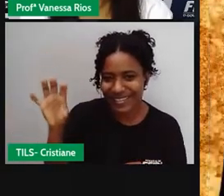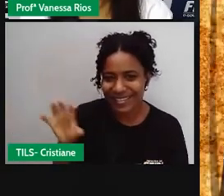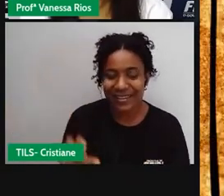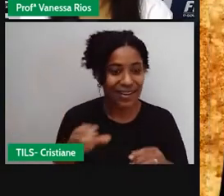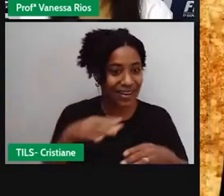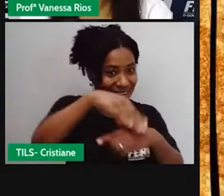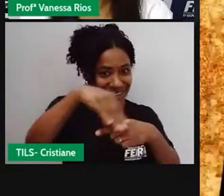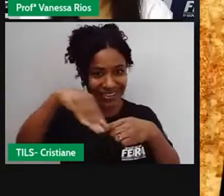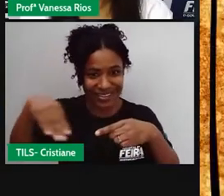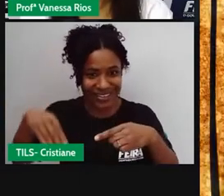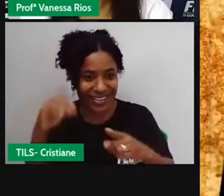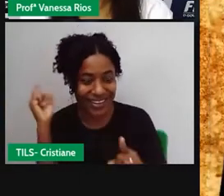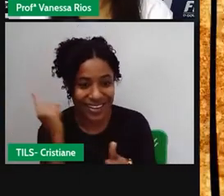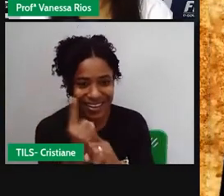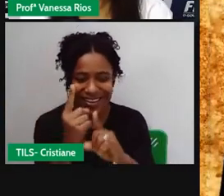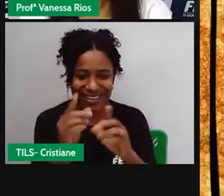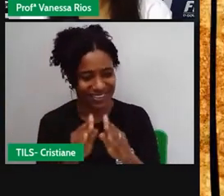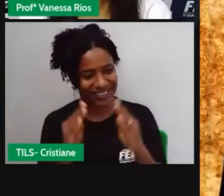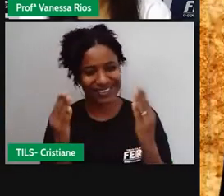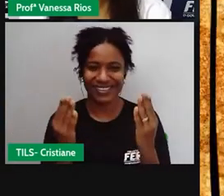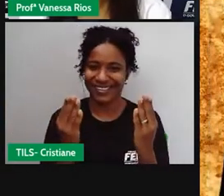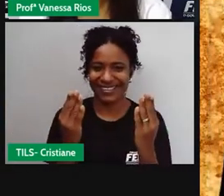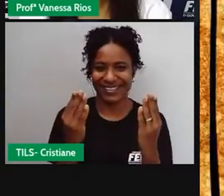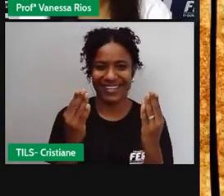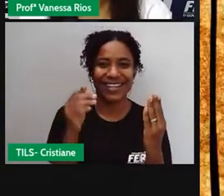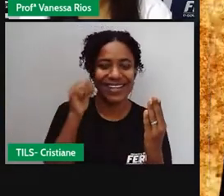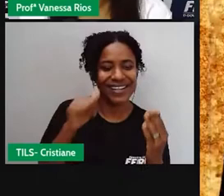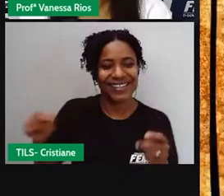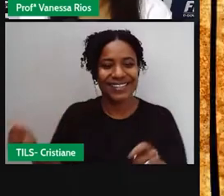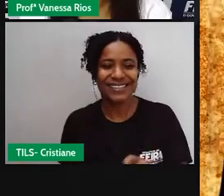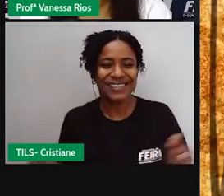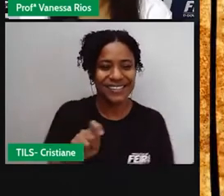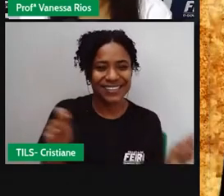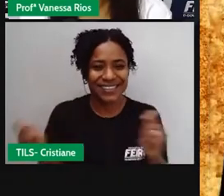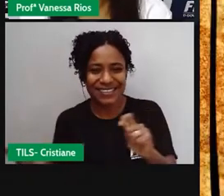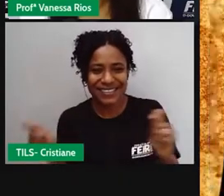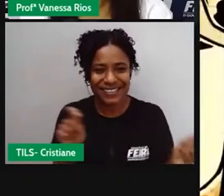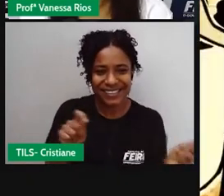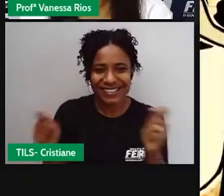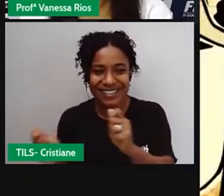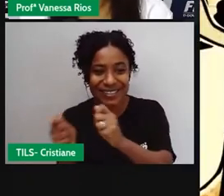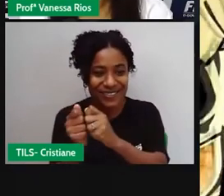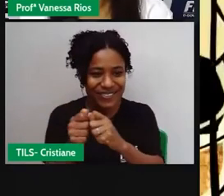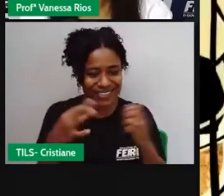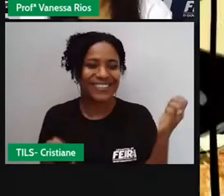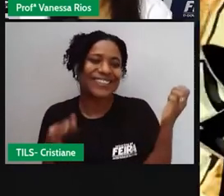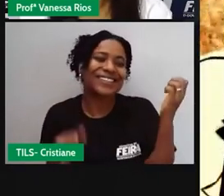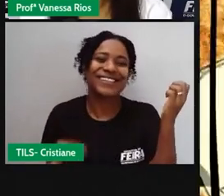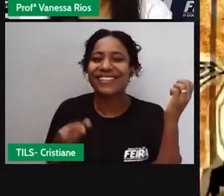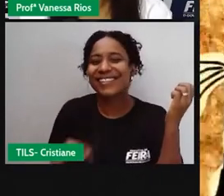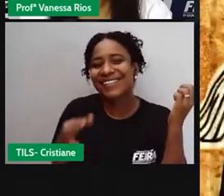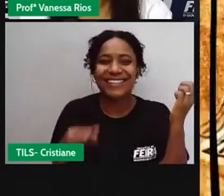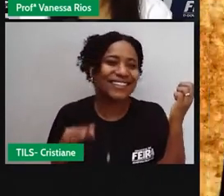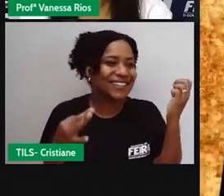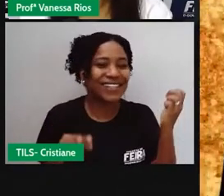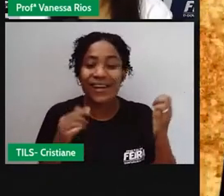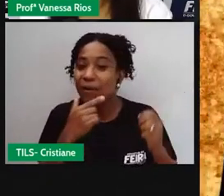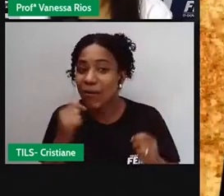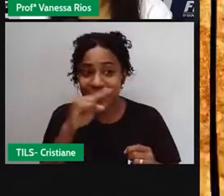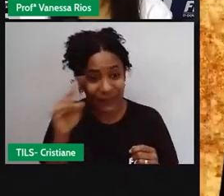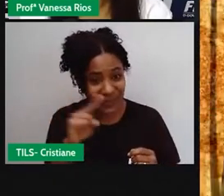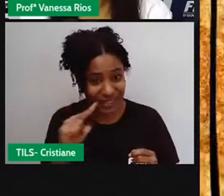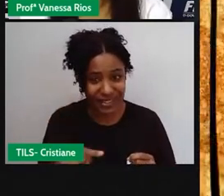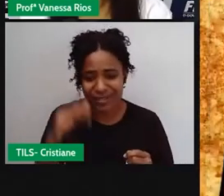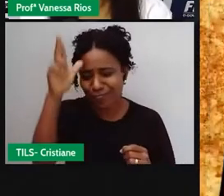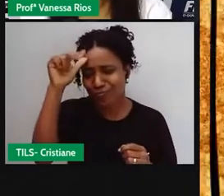cordel. Ana Maria dançou com sua saia rodada junto da viola de seu Bill. Seu Zé montou no seu cavalo com seu gibão